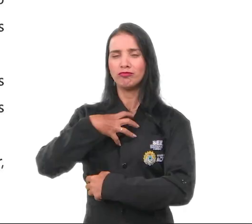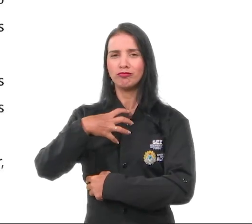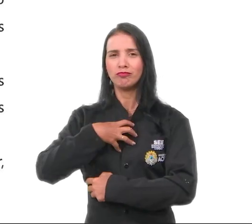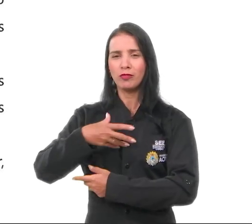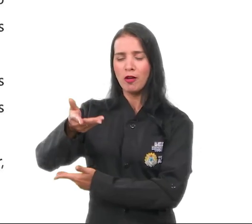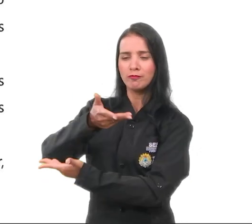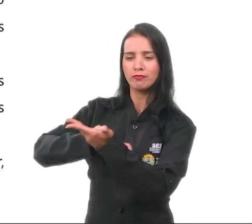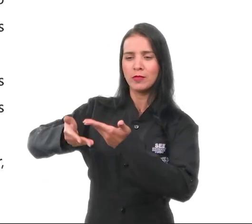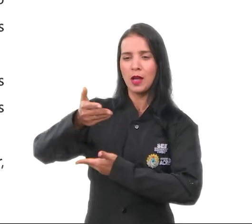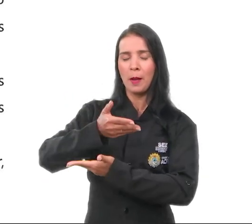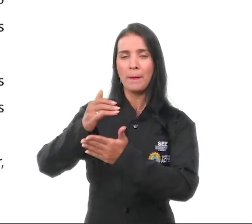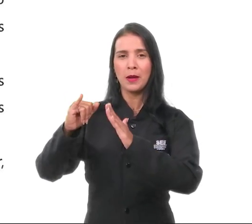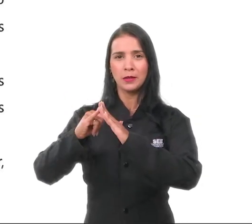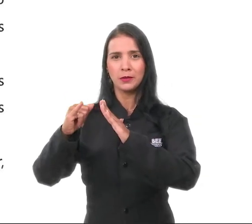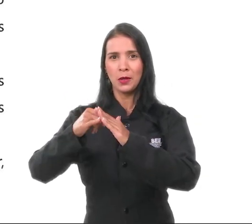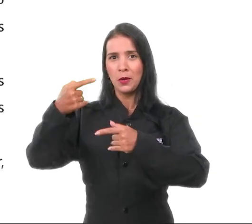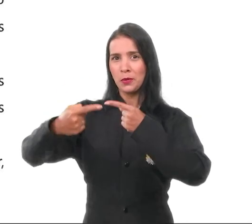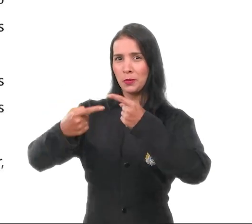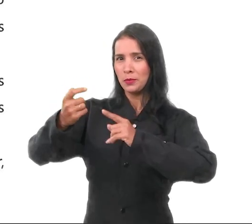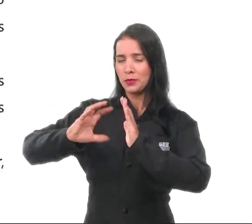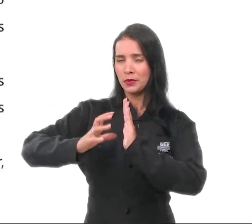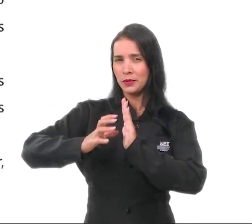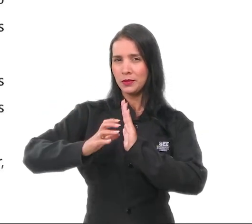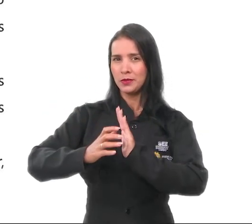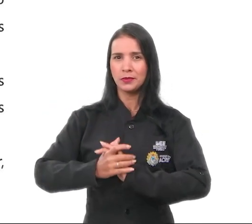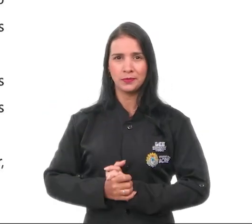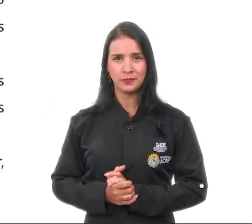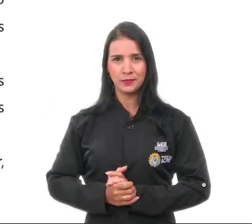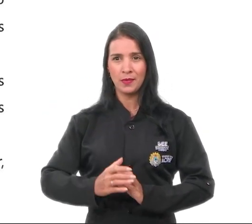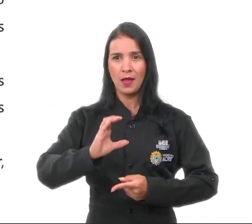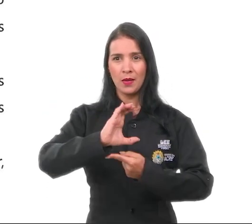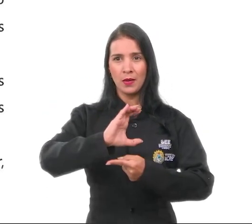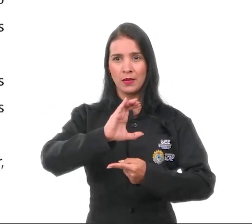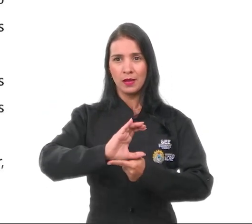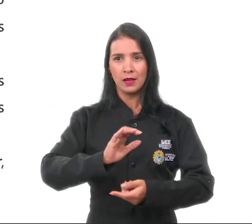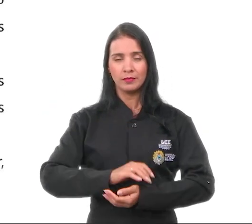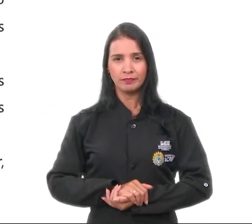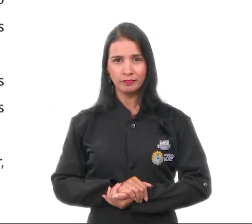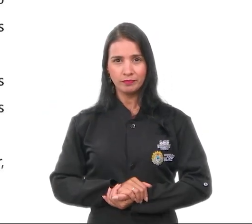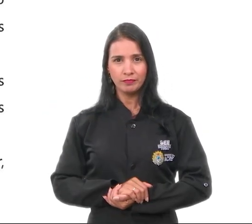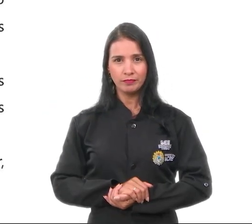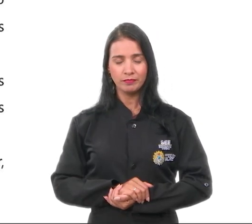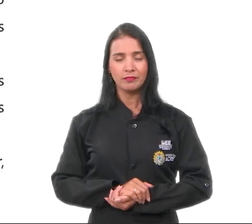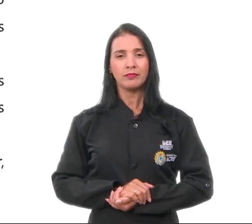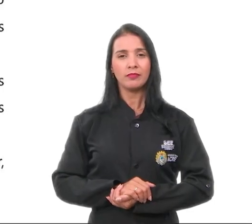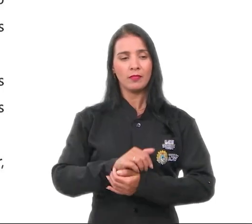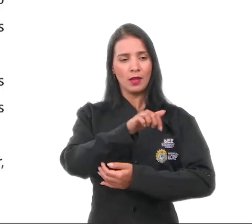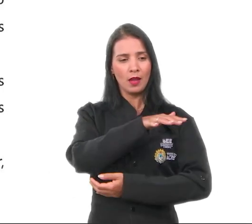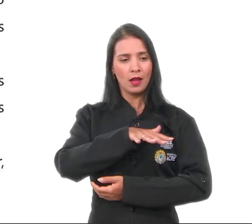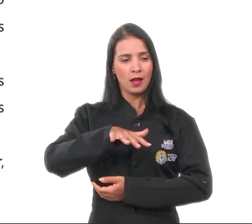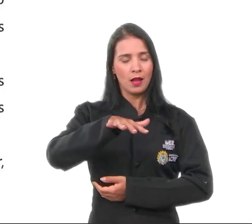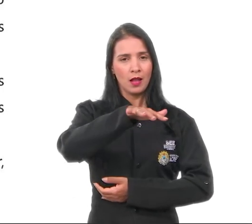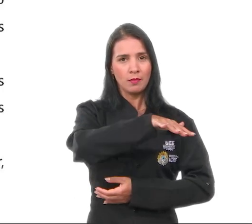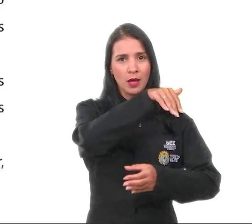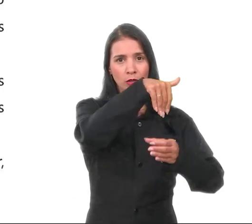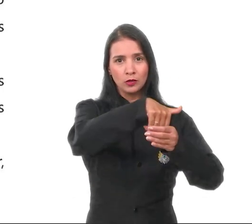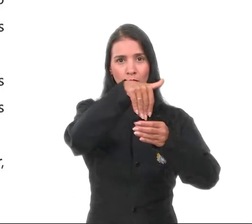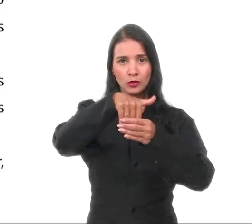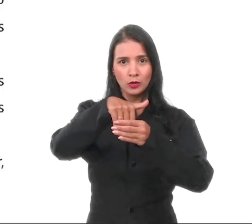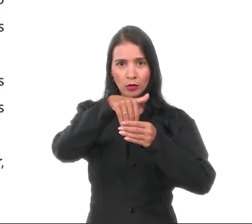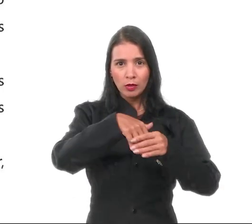instituições político-partidárias. Letra C. Tribunais eleitorais e órgãos de